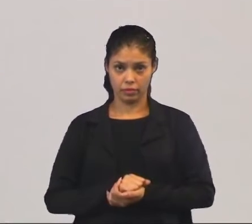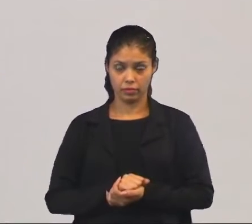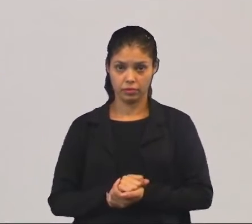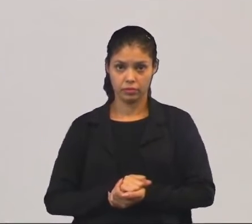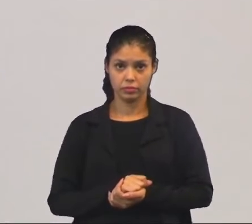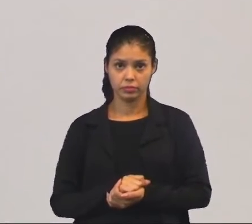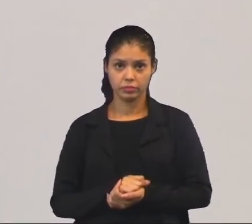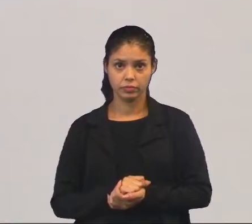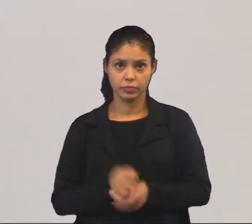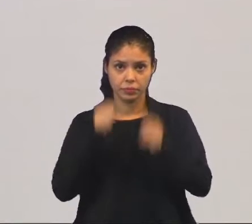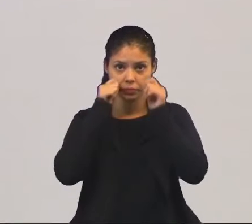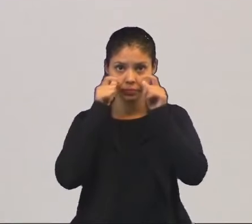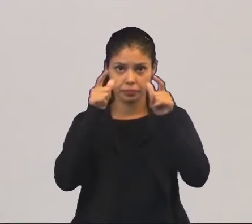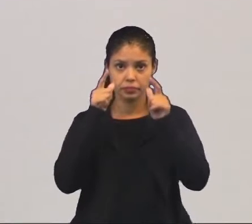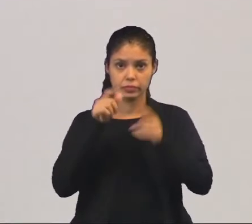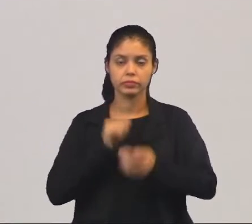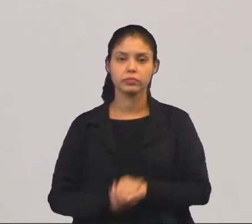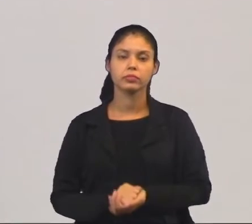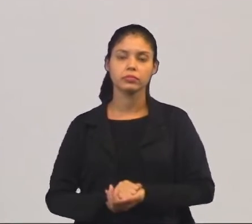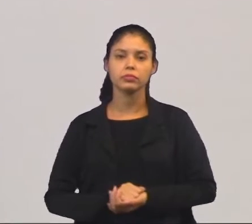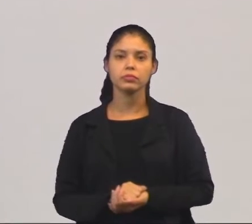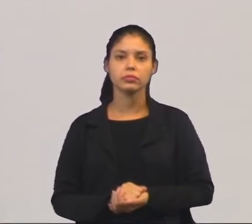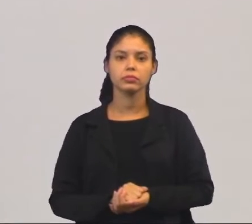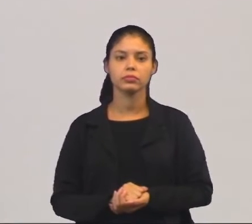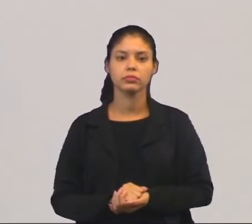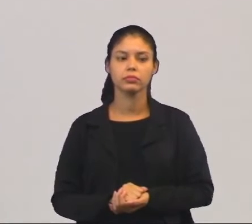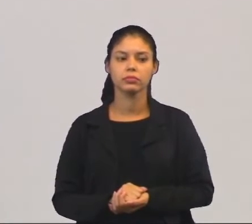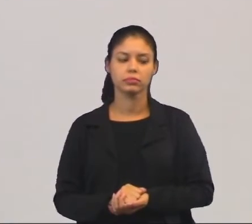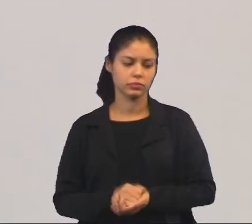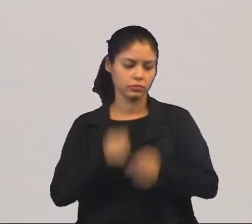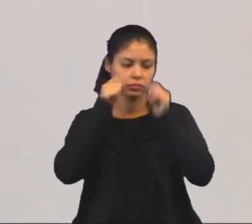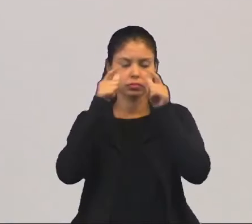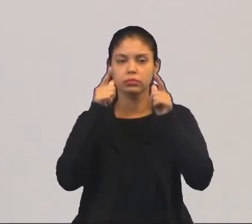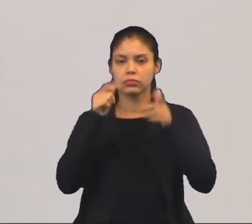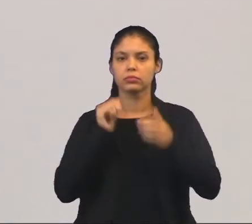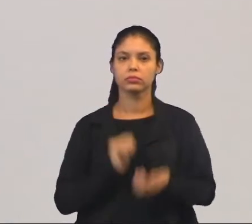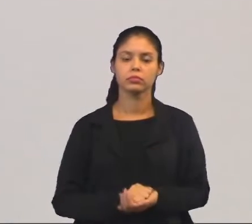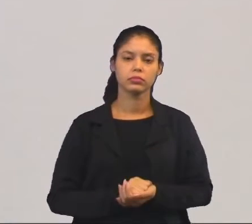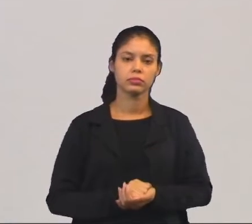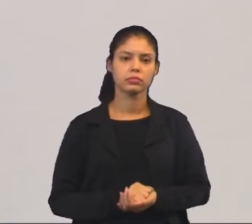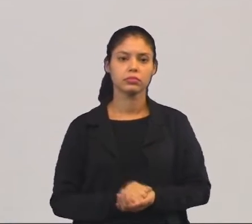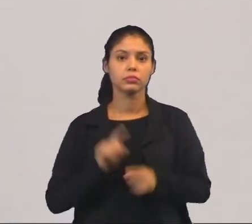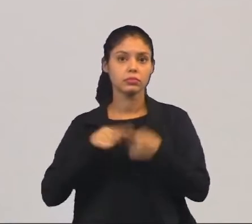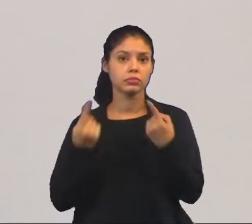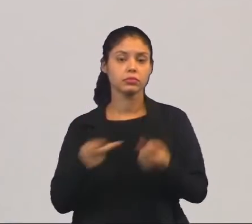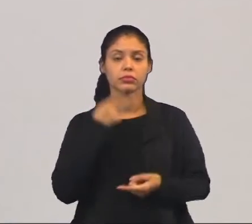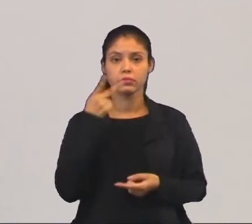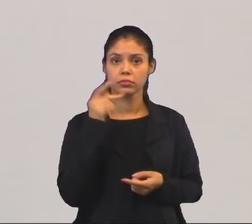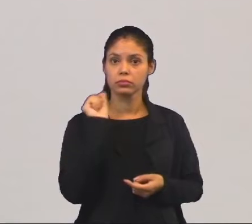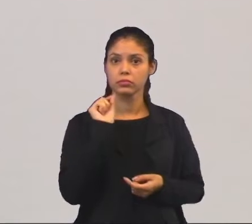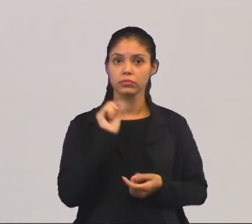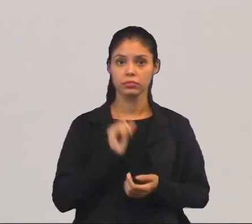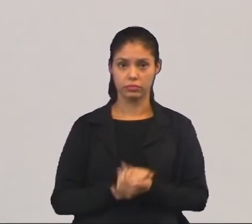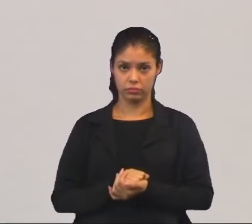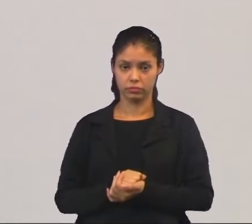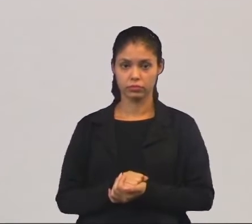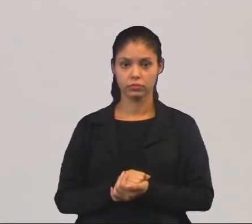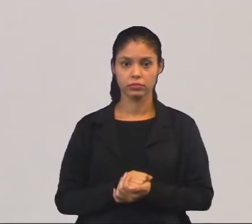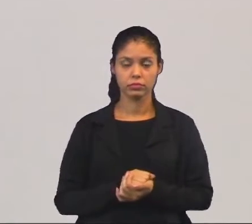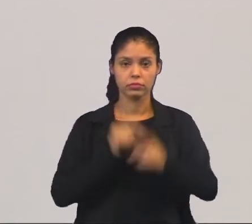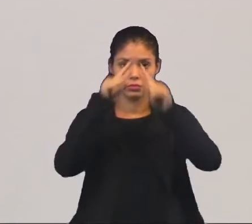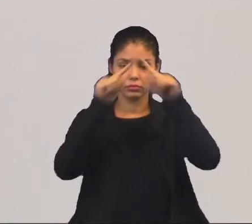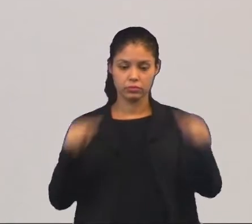gente tem que ficar muito atento, tá? A gente fica prestando atenção, mas ele diz lá,